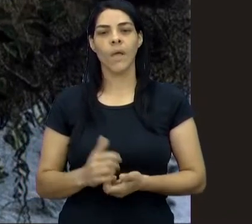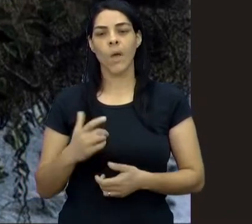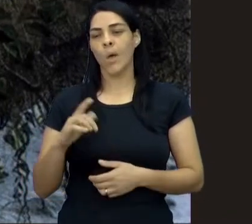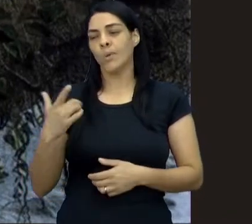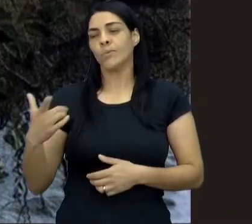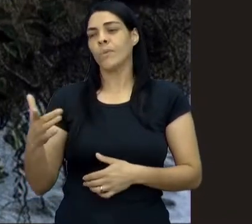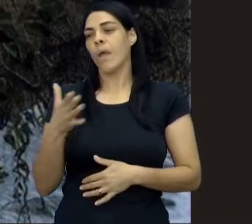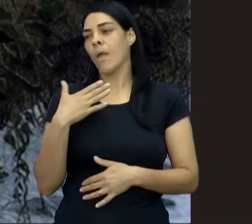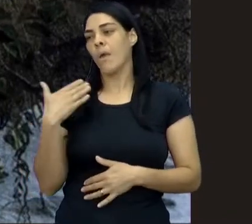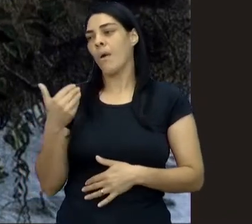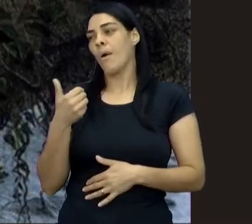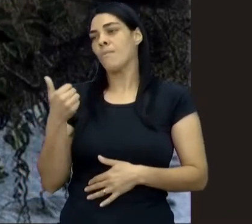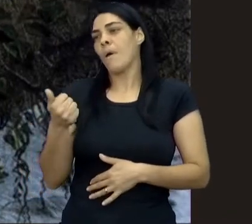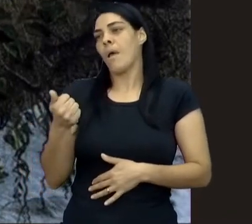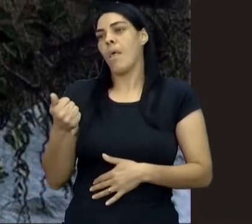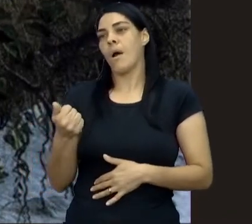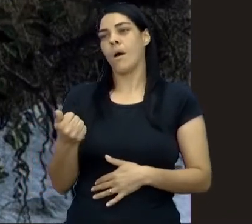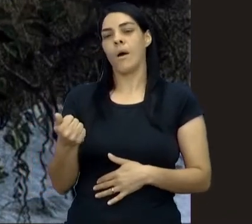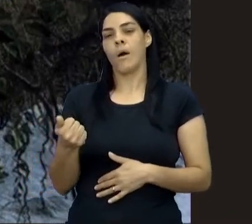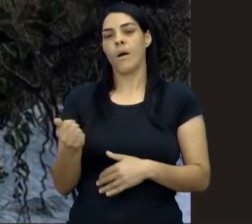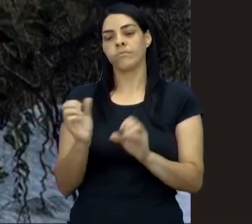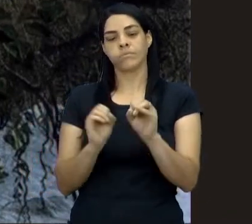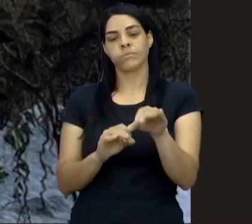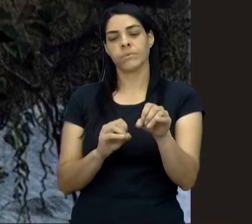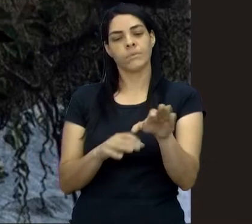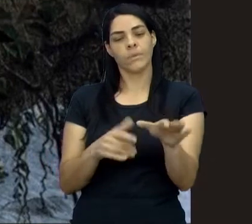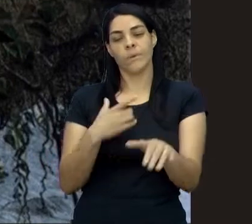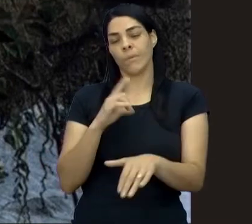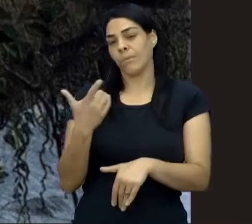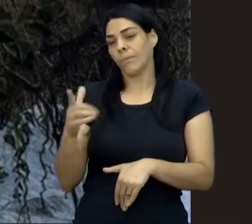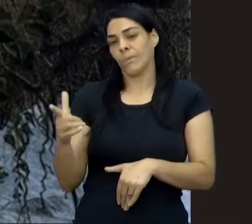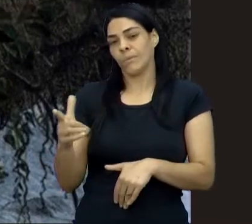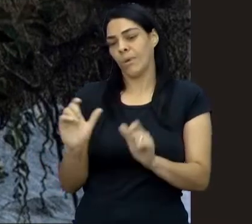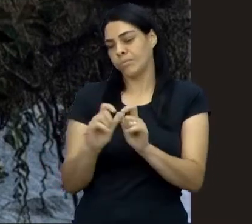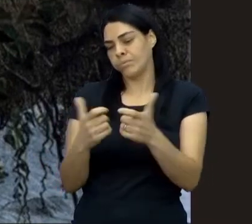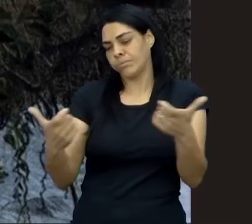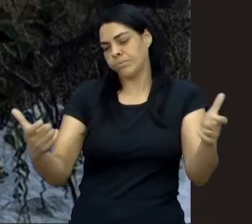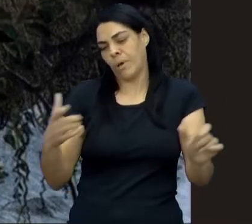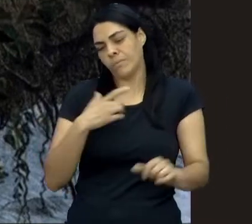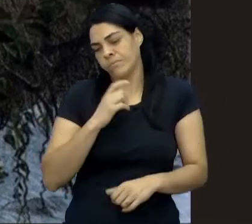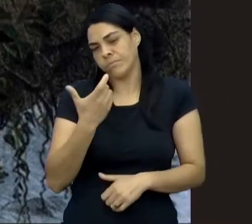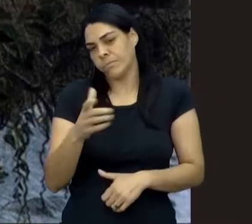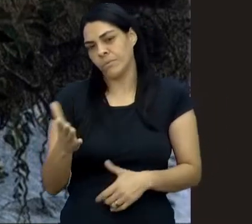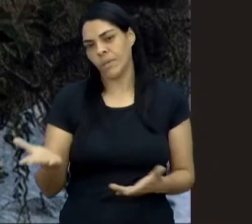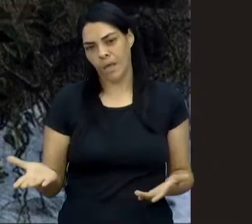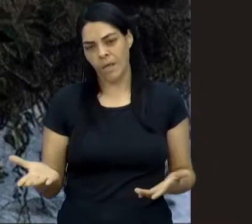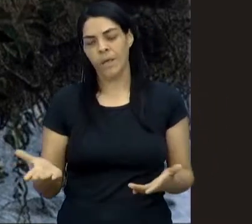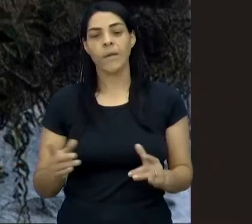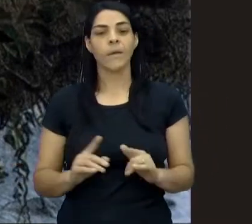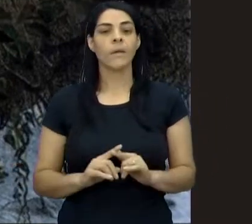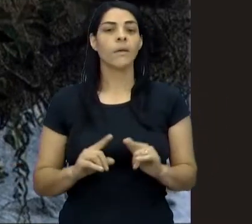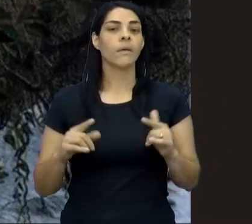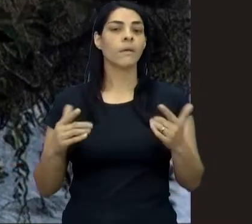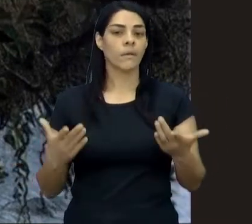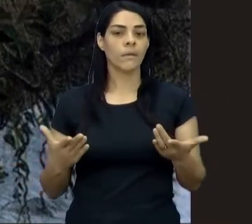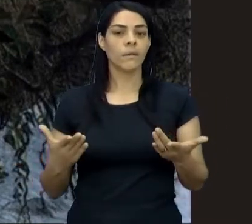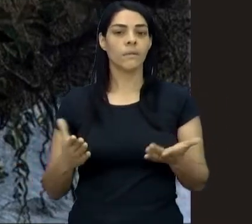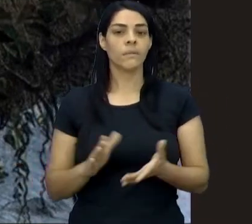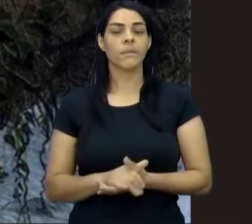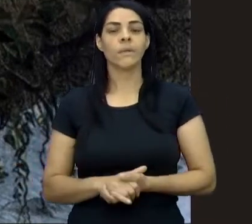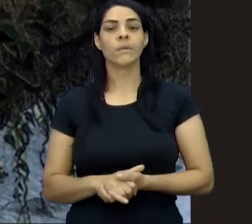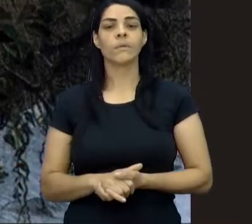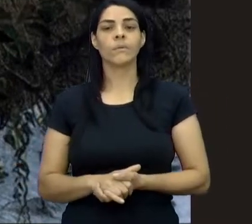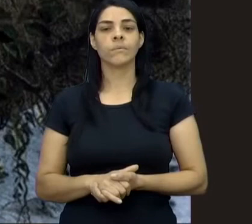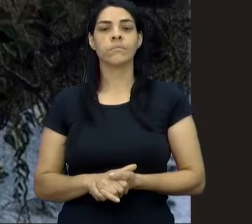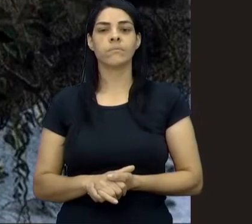tipo de educação ou uma educação mais abrangente e tal então vendo por esse Prisma